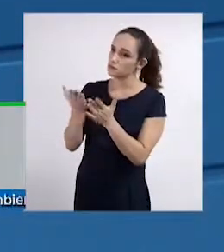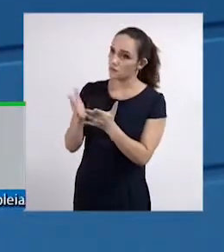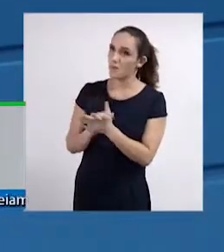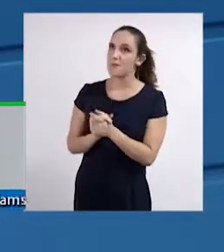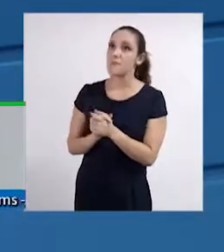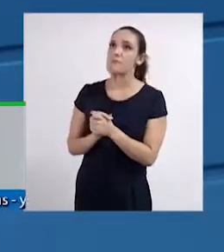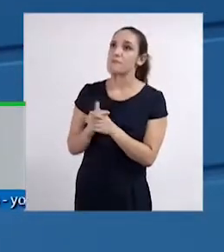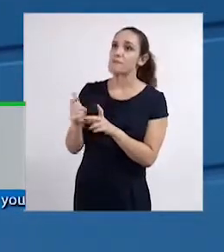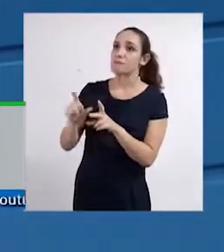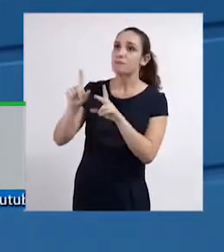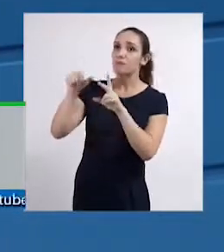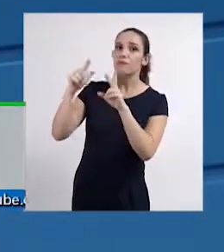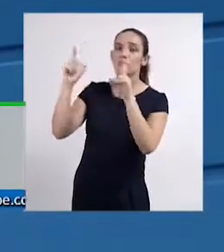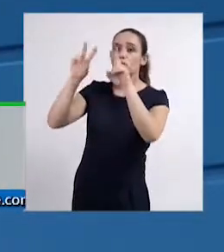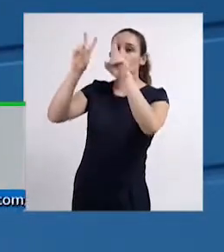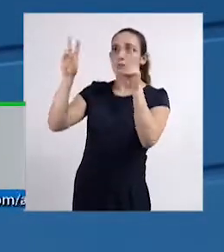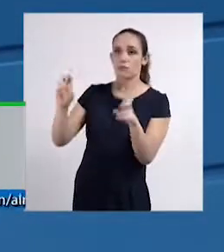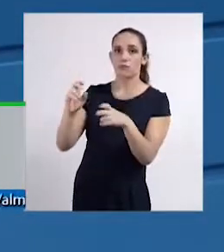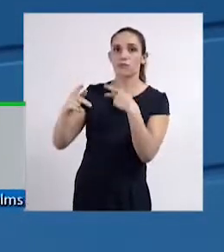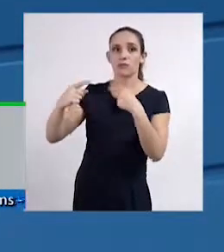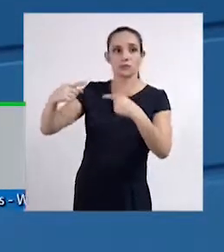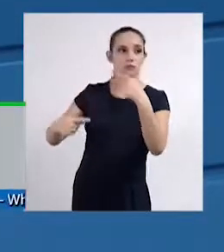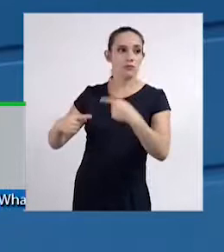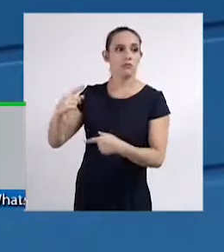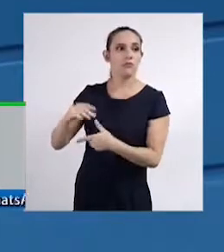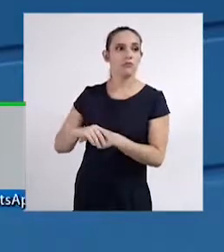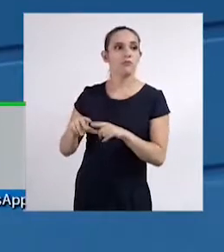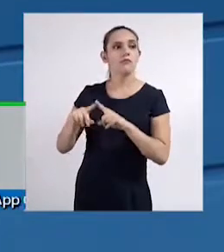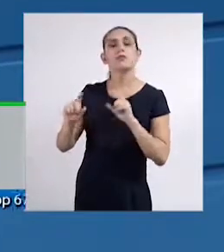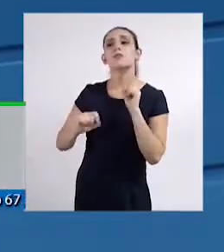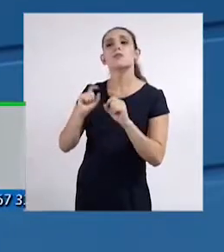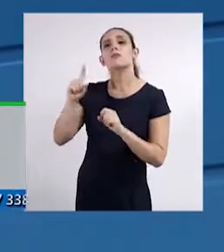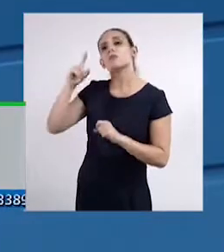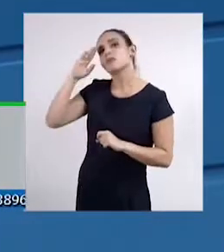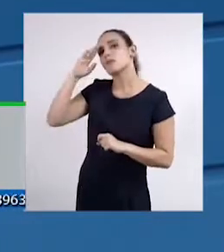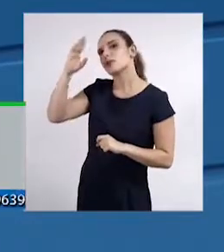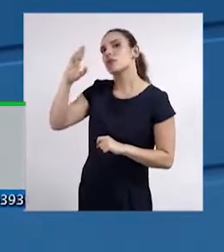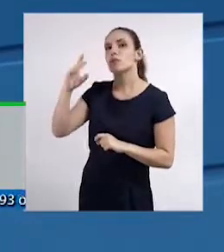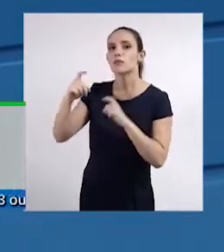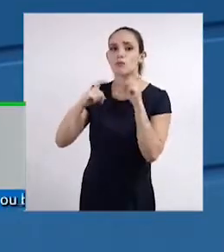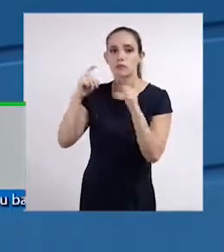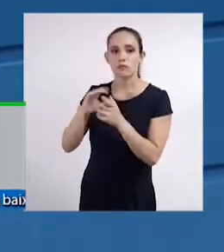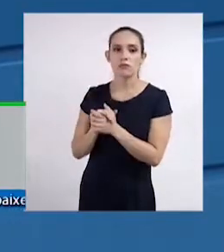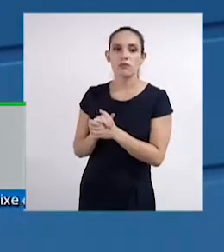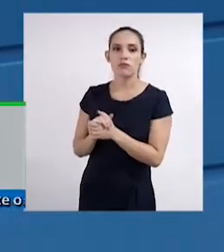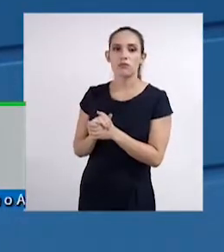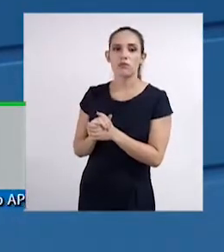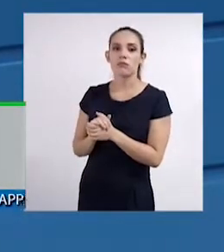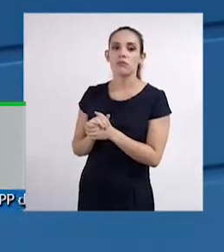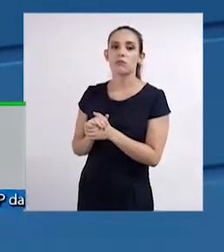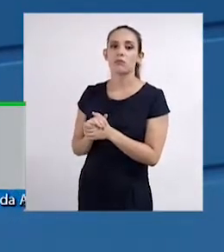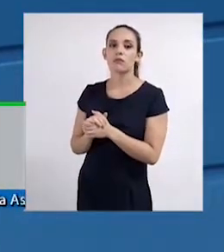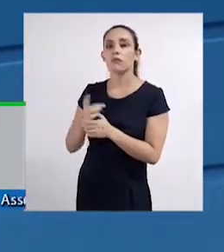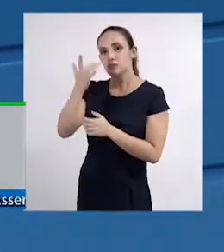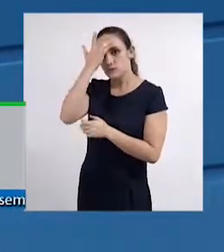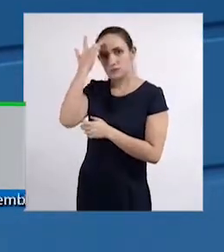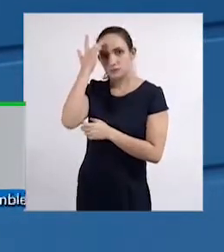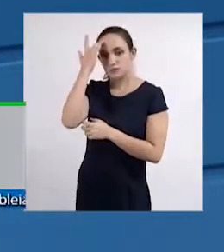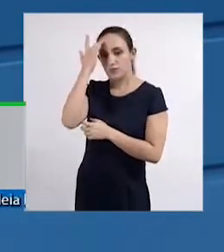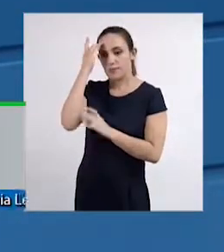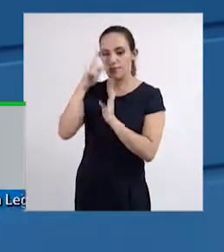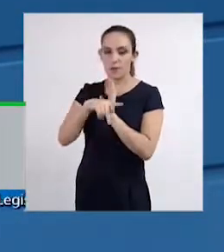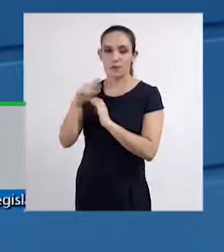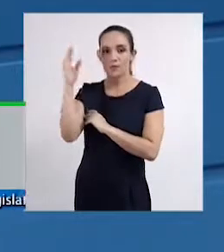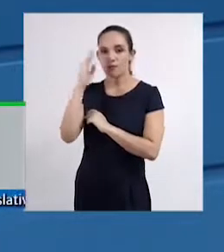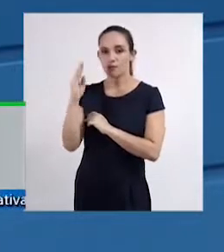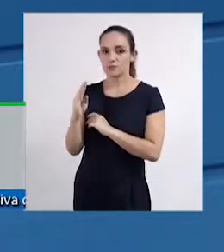por trazer esse tema à discussão e, na verdade, existe uma grande preocupação. brasileiro sempre tem aquele costume de ver